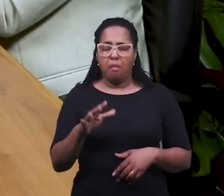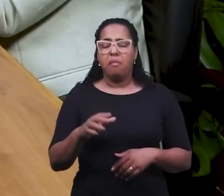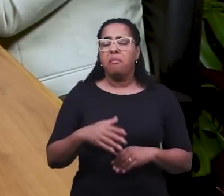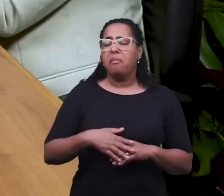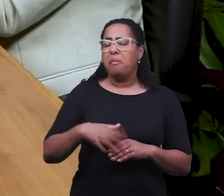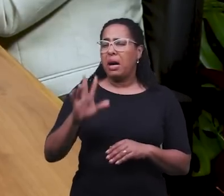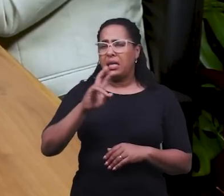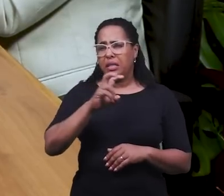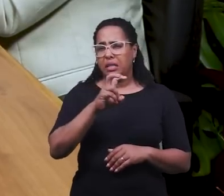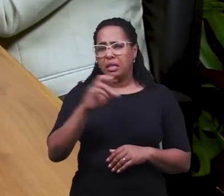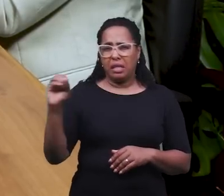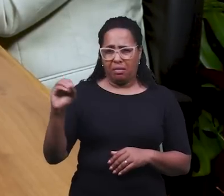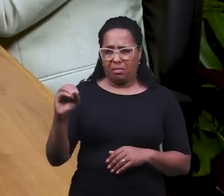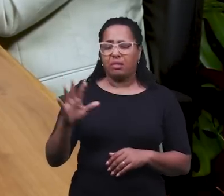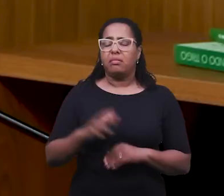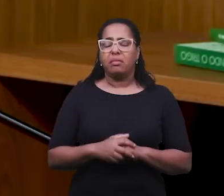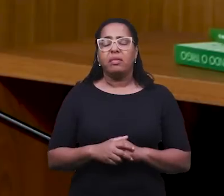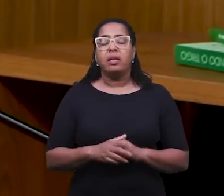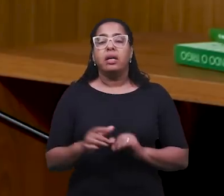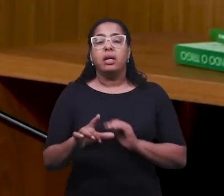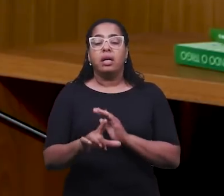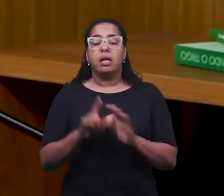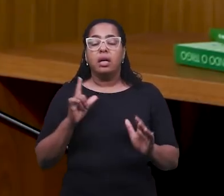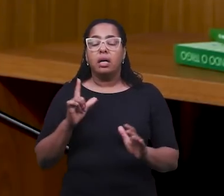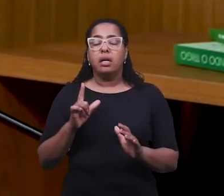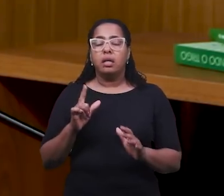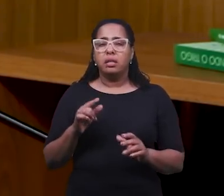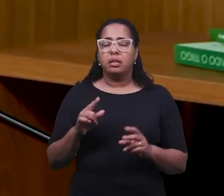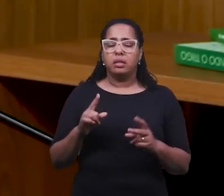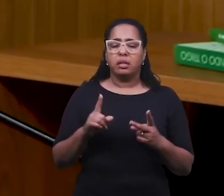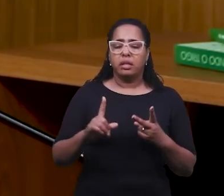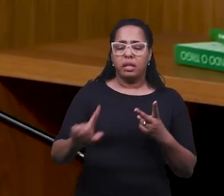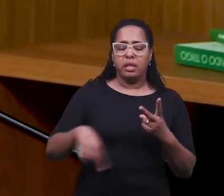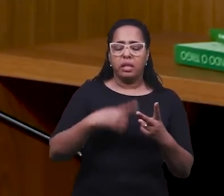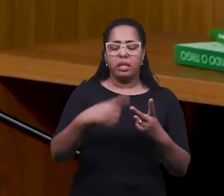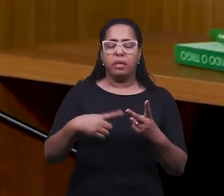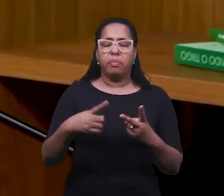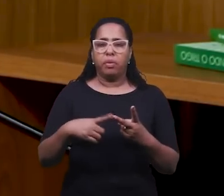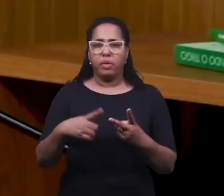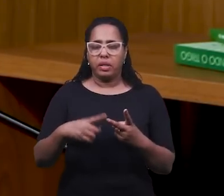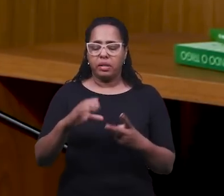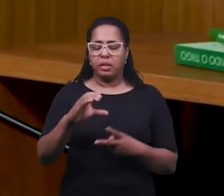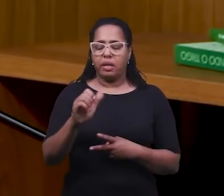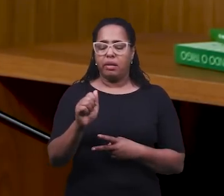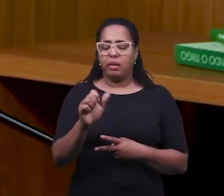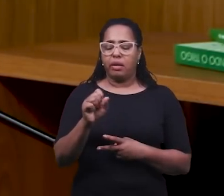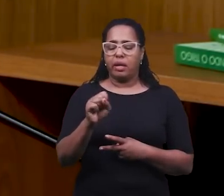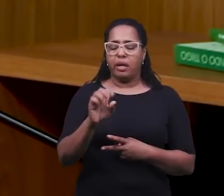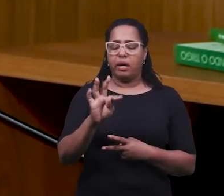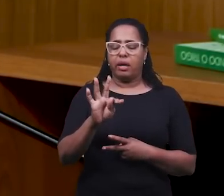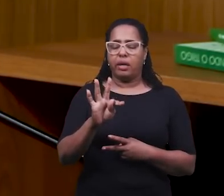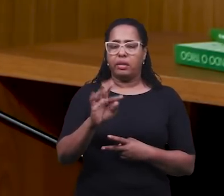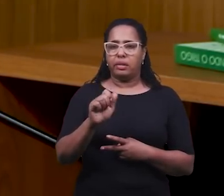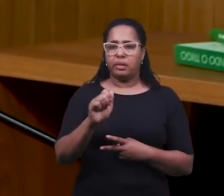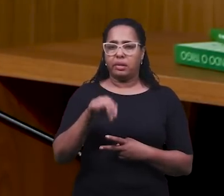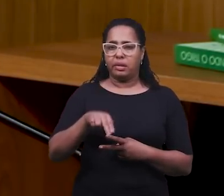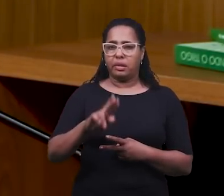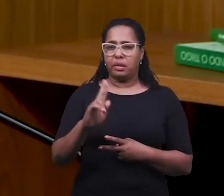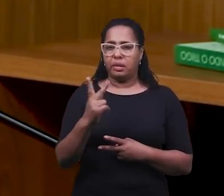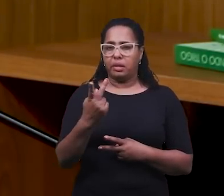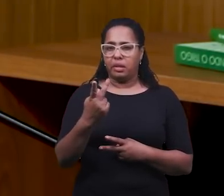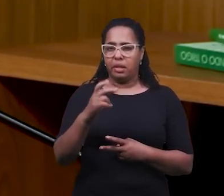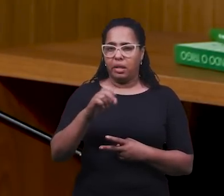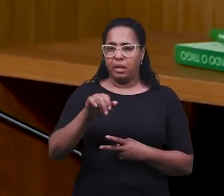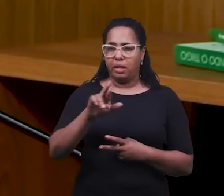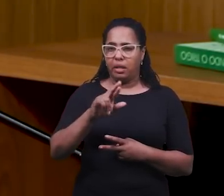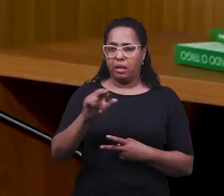Marcelo pegou ele com mais de 500 membros. Então, peguei, antes de Moby Dick, eu peguei Castanheiras também, foi uma época maravilhosa,